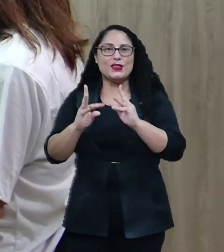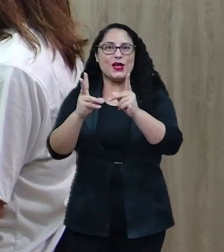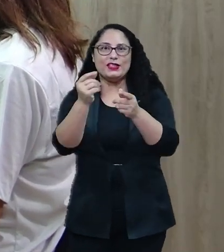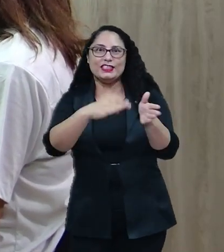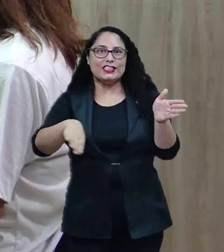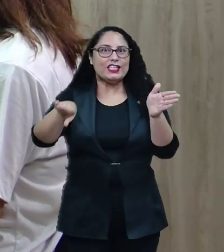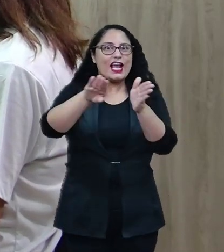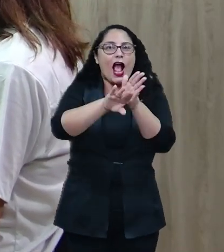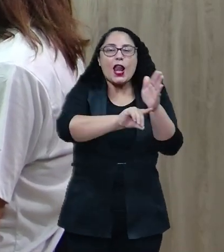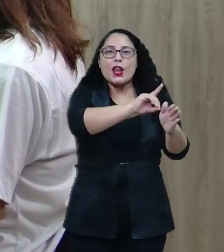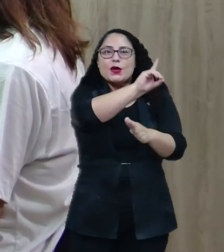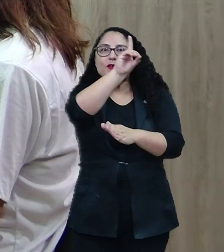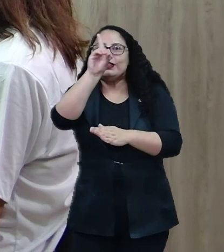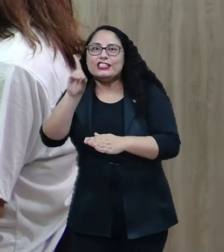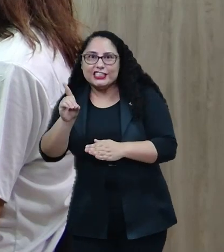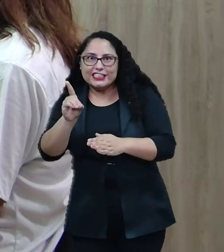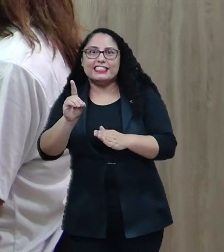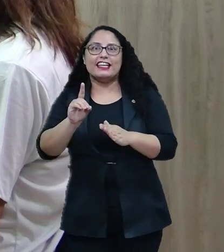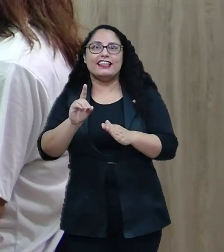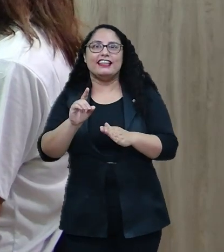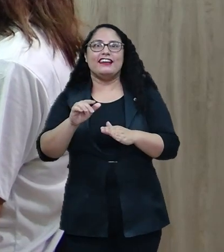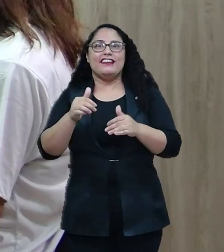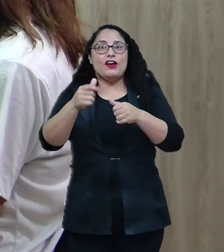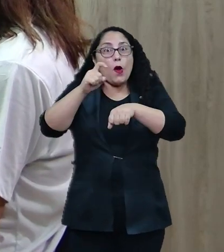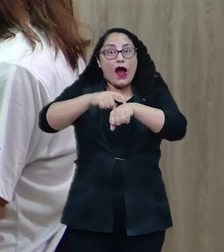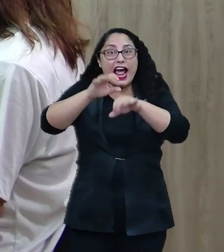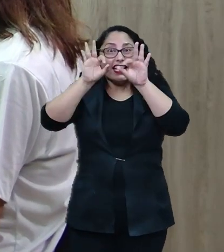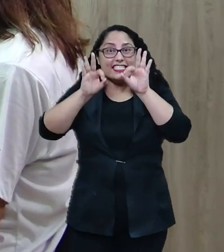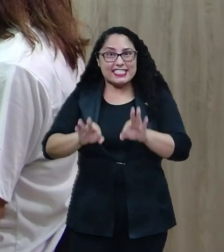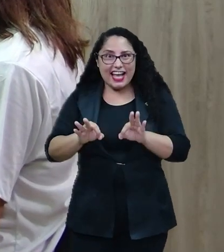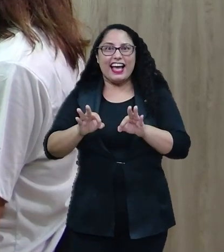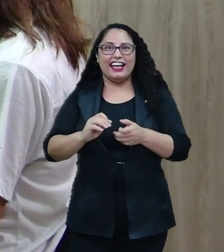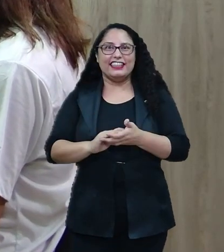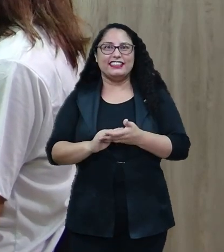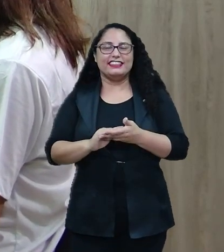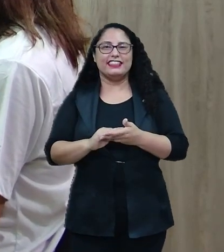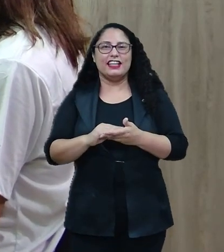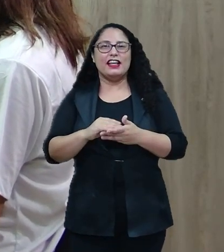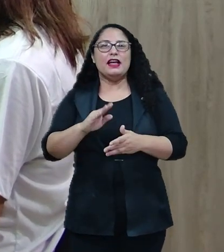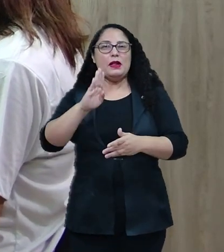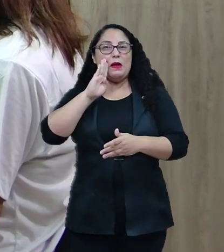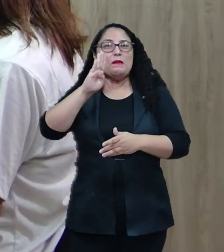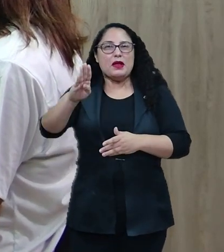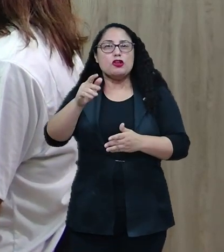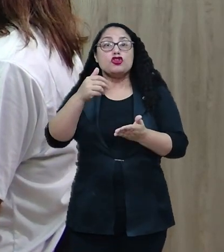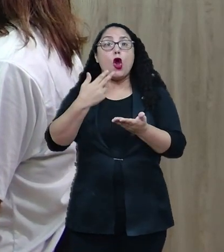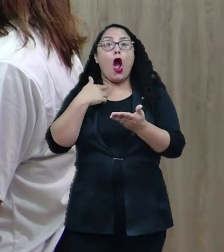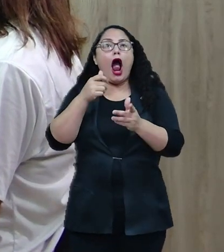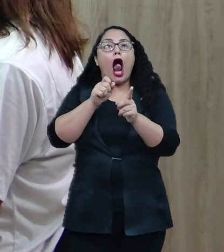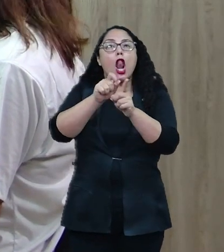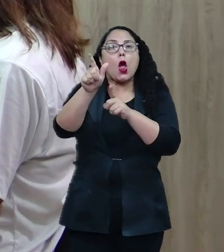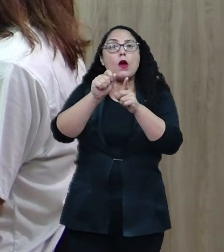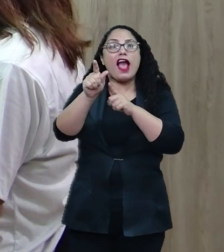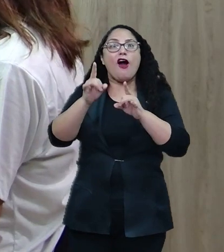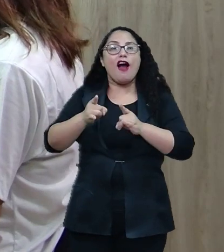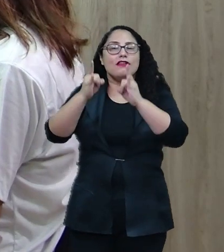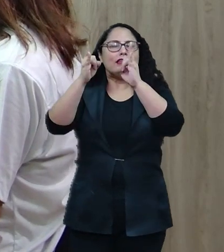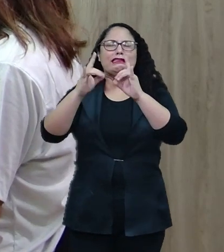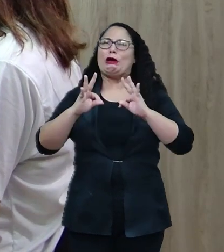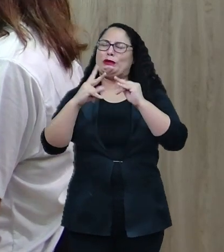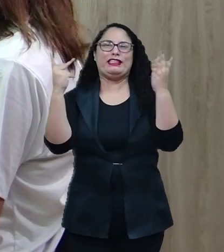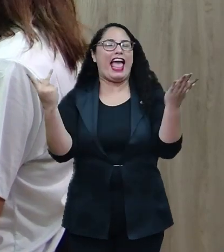de chegar no dia, tal, no horário certo, lá no Airbnb que eu tinha alugado. Deu tudo